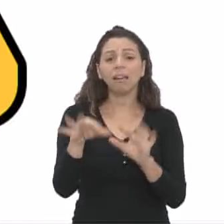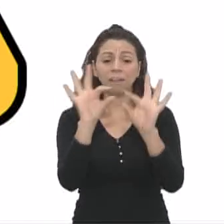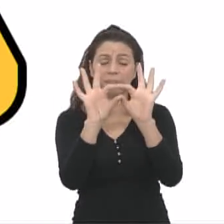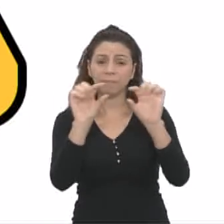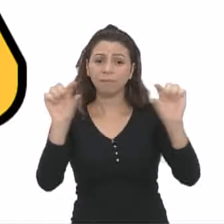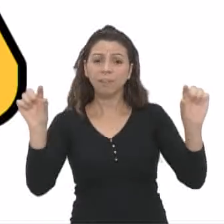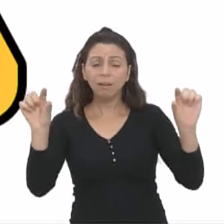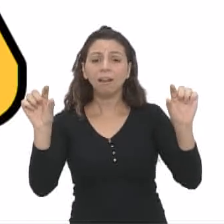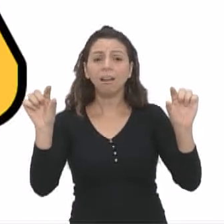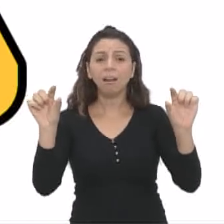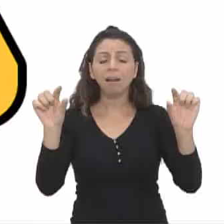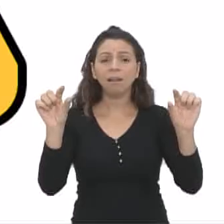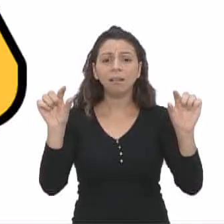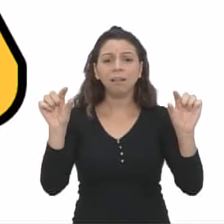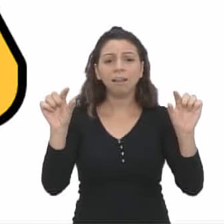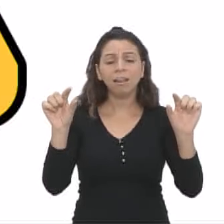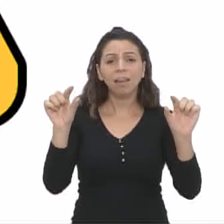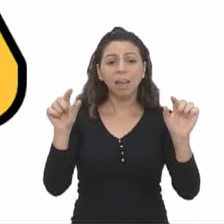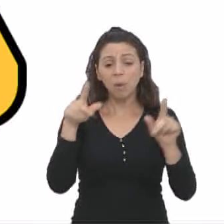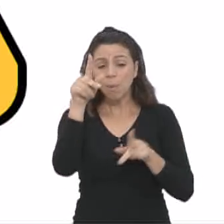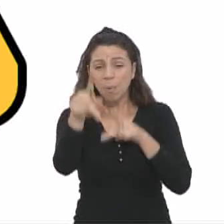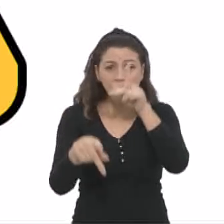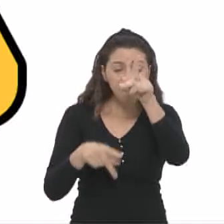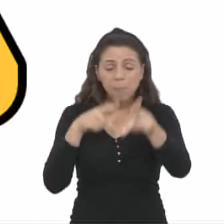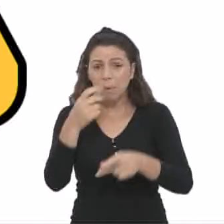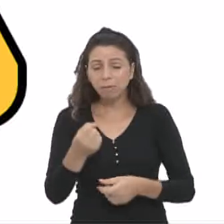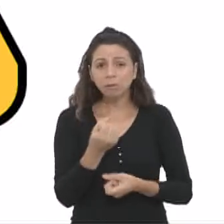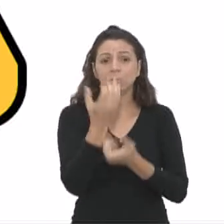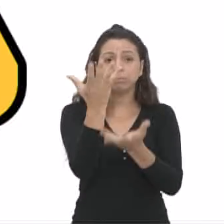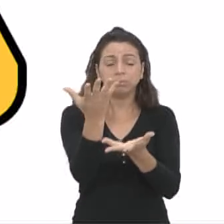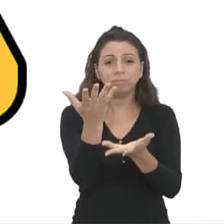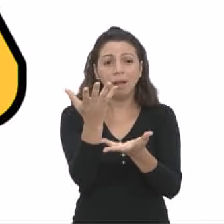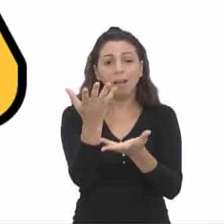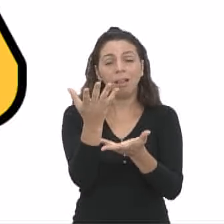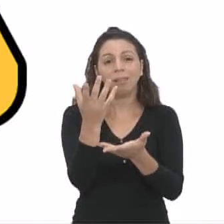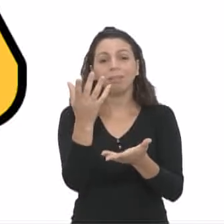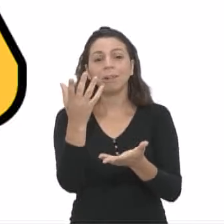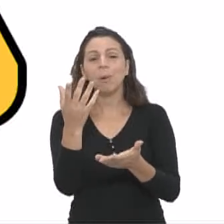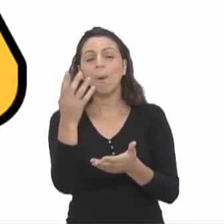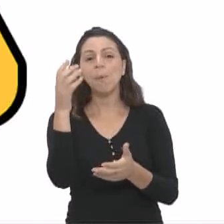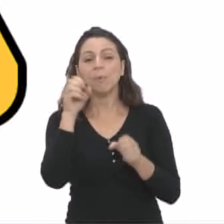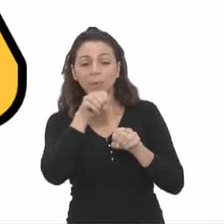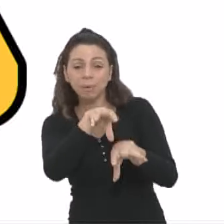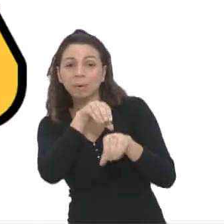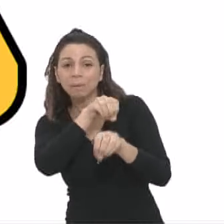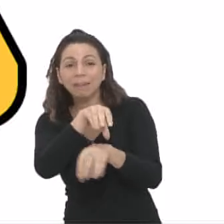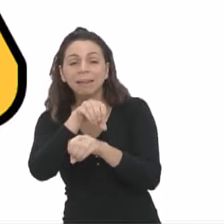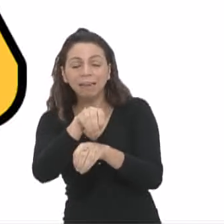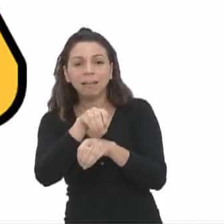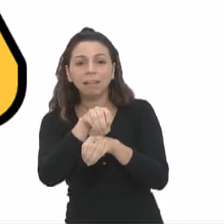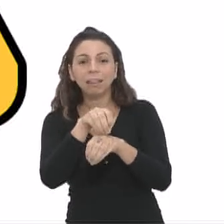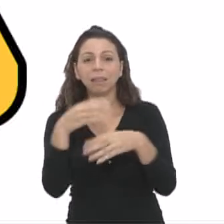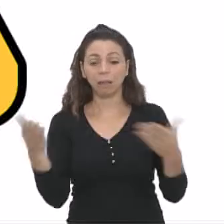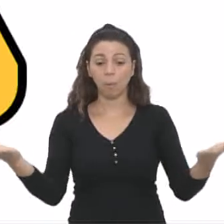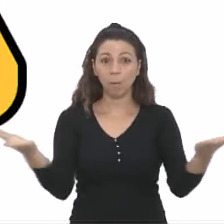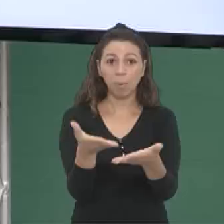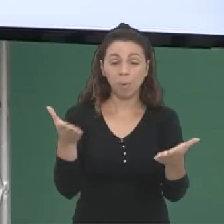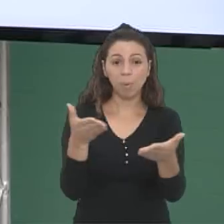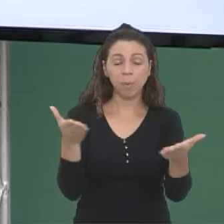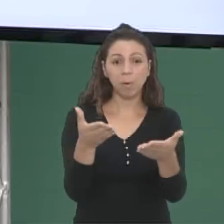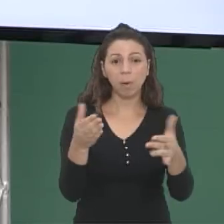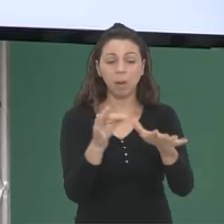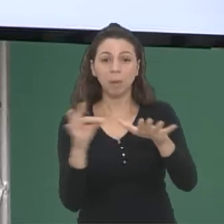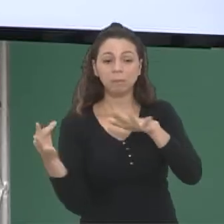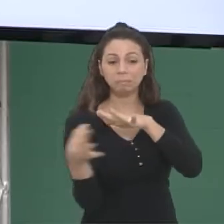ou expressões de sabedoria do povo que traz sempre alguma lição. Na atualidade, são divulgados nas redes sociais com um